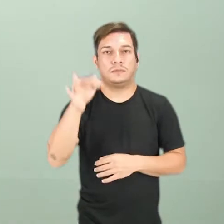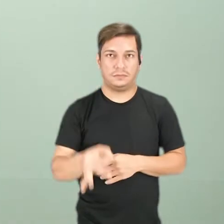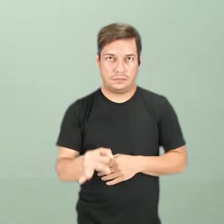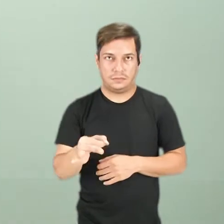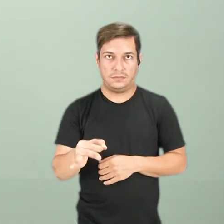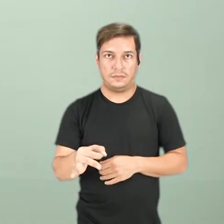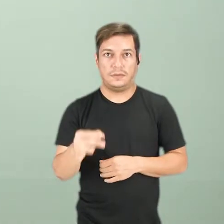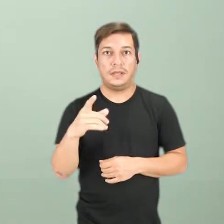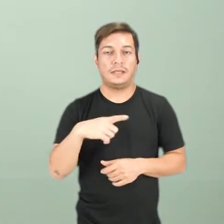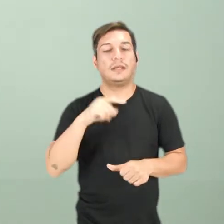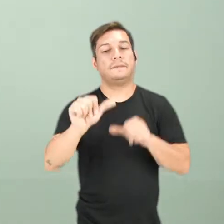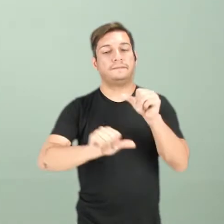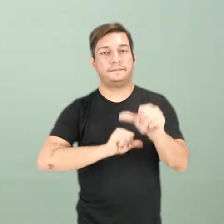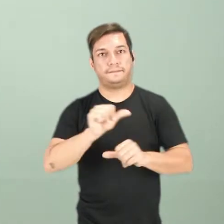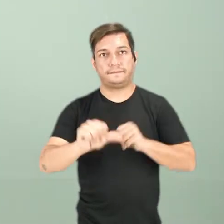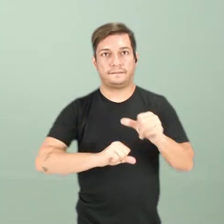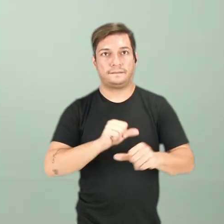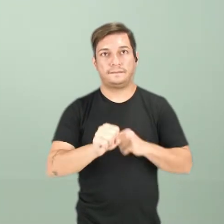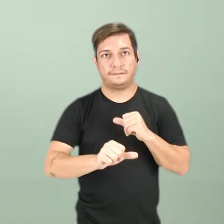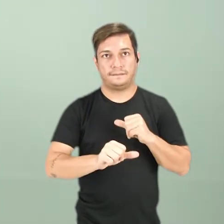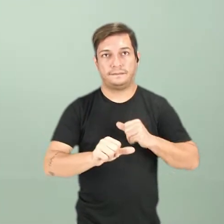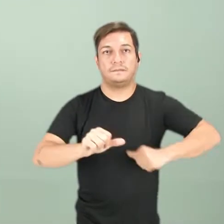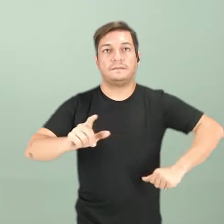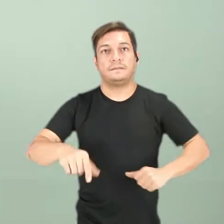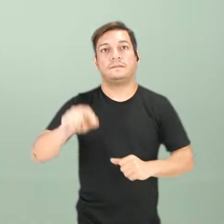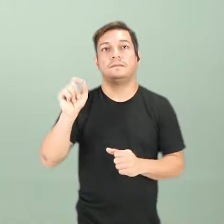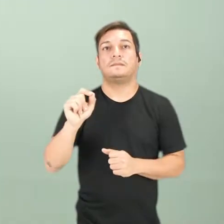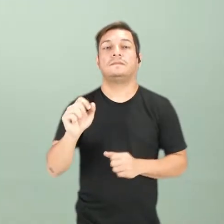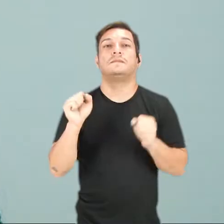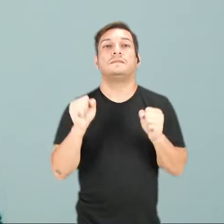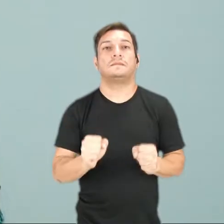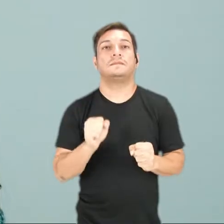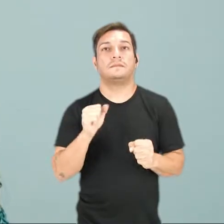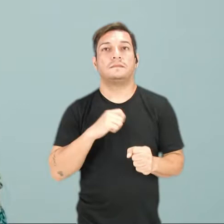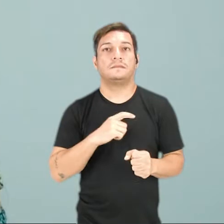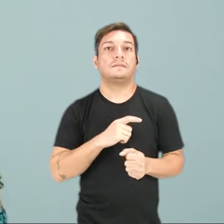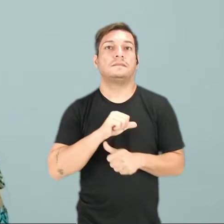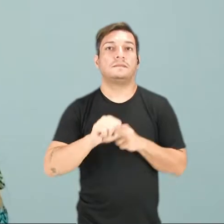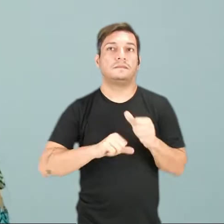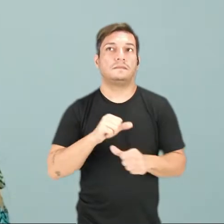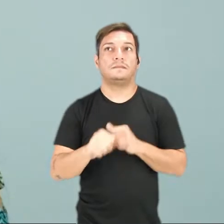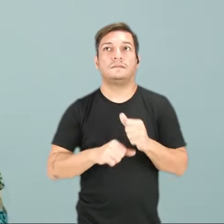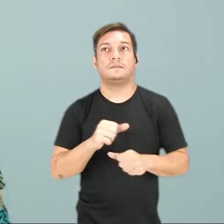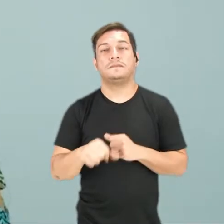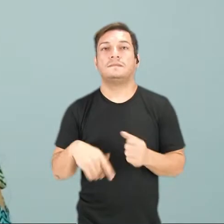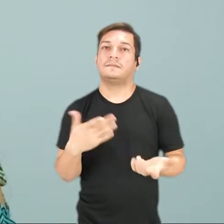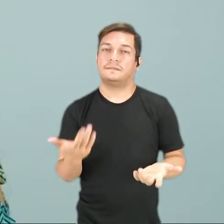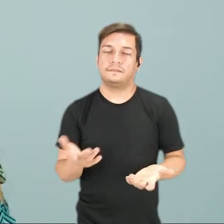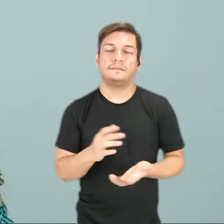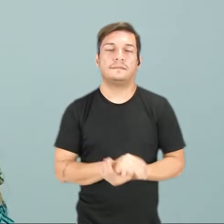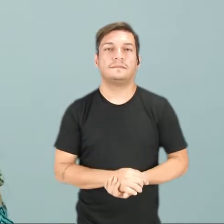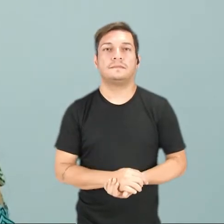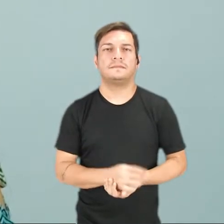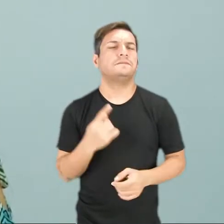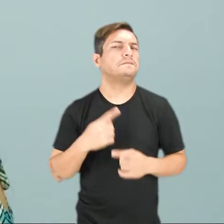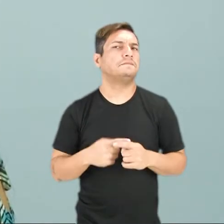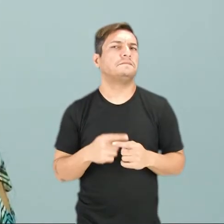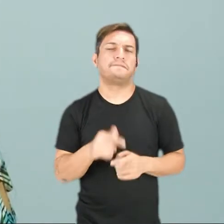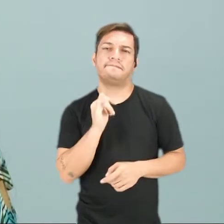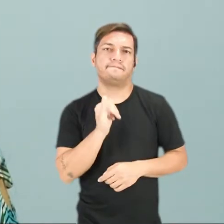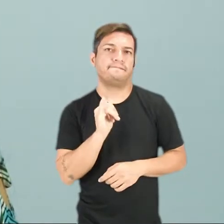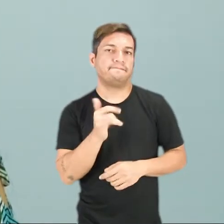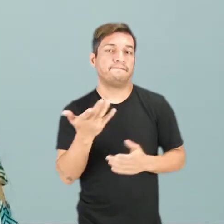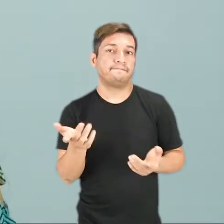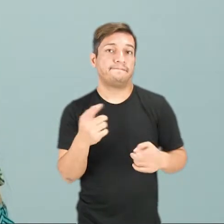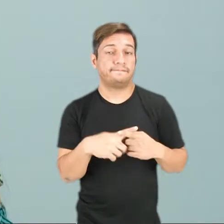que se modifica, é algo que pode mudar. Na verdade, é algo que muda. Por que eu estou falando